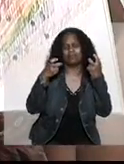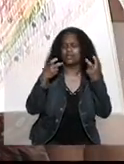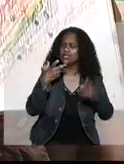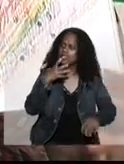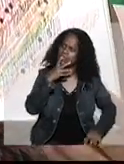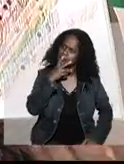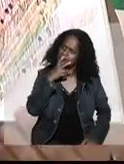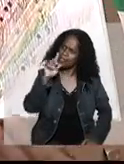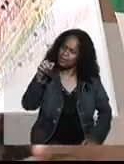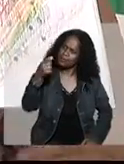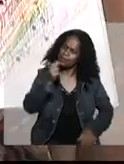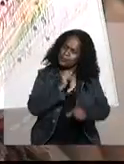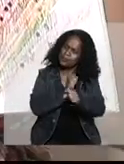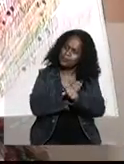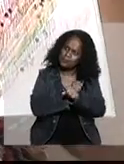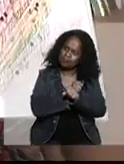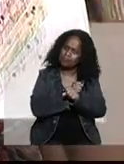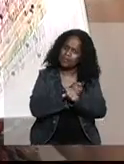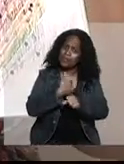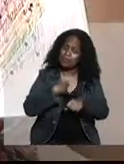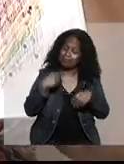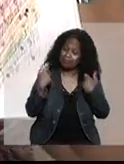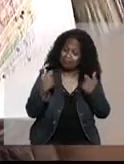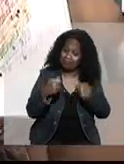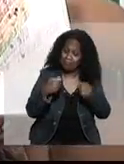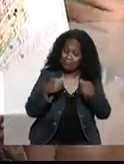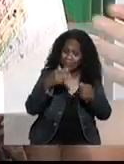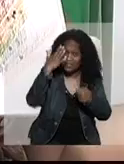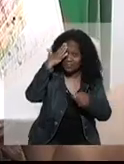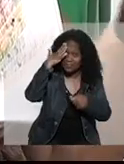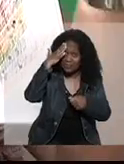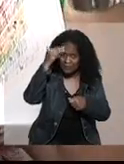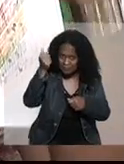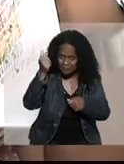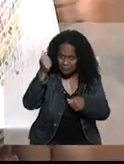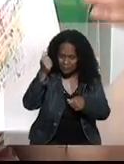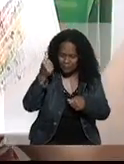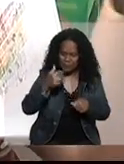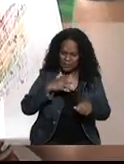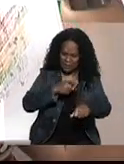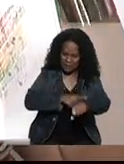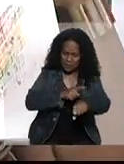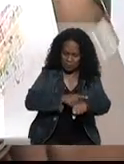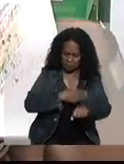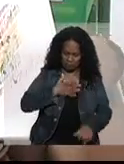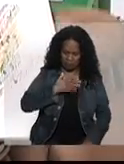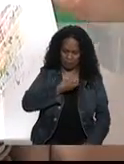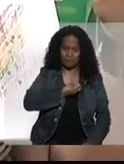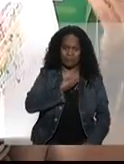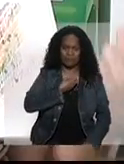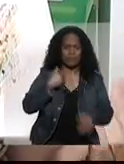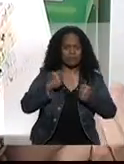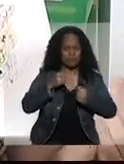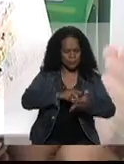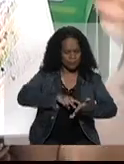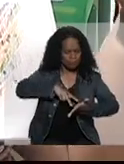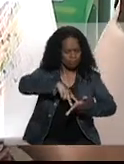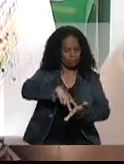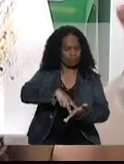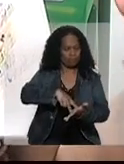Depois eu parei e falei, caramba, eu estava precisando me convencer de que era imperioso, naquele meu momento de vida, me